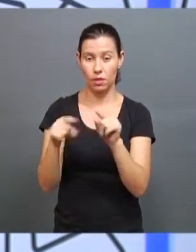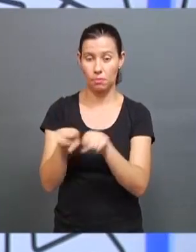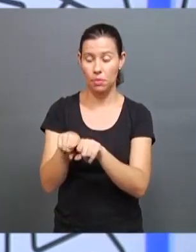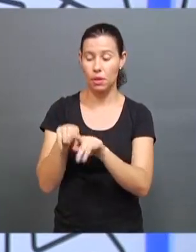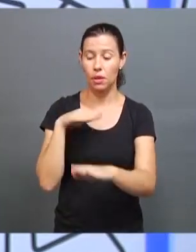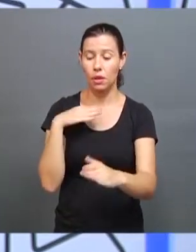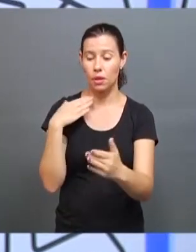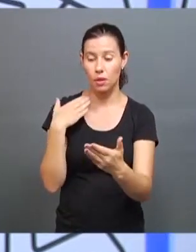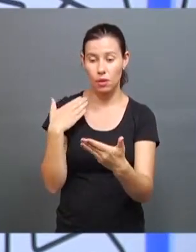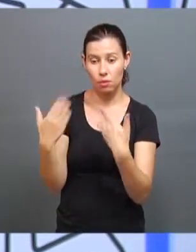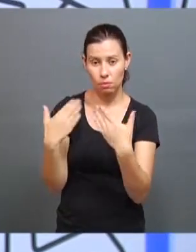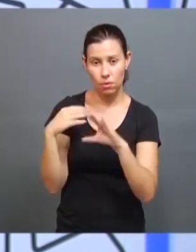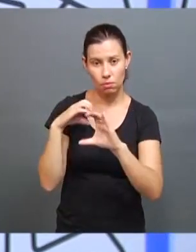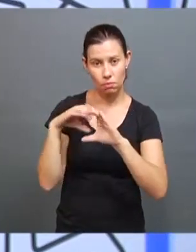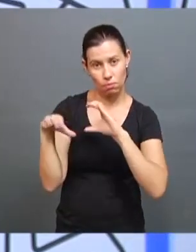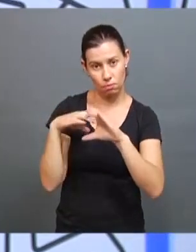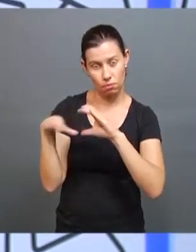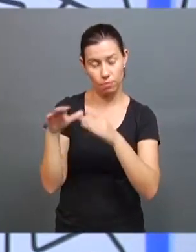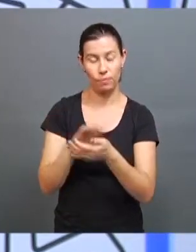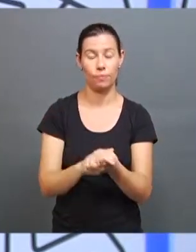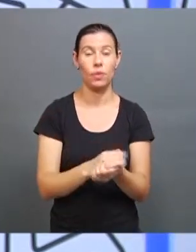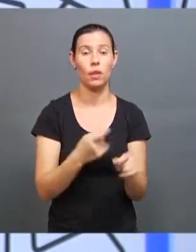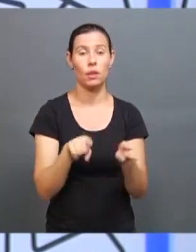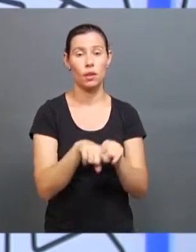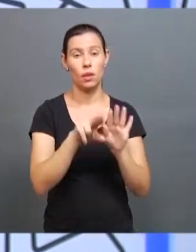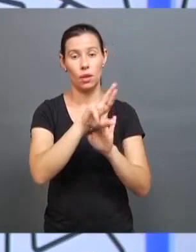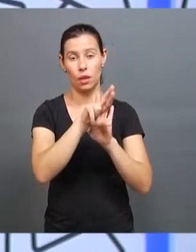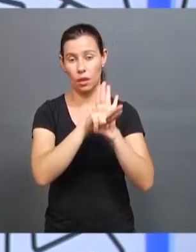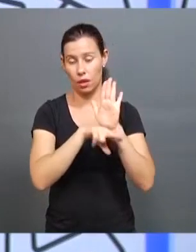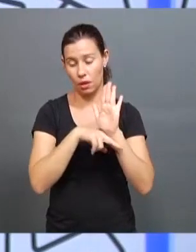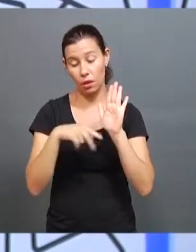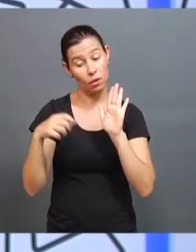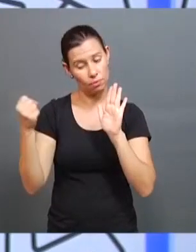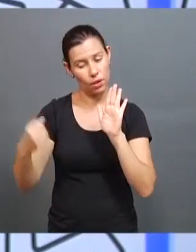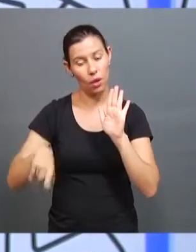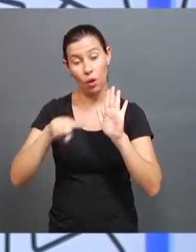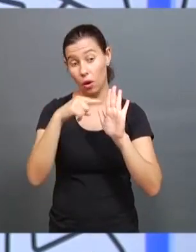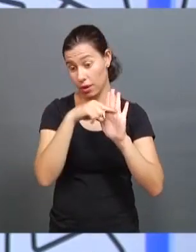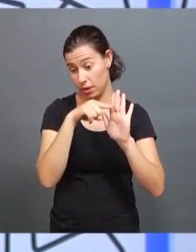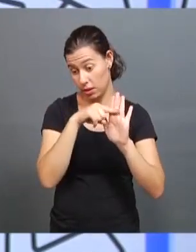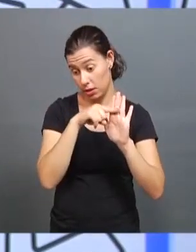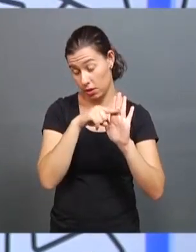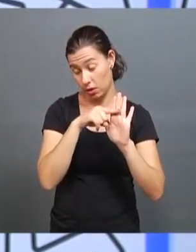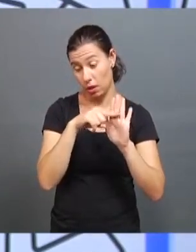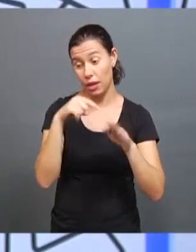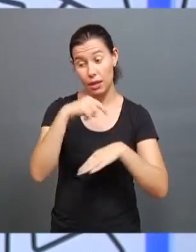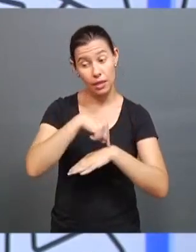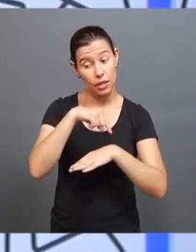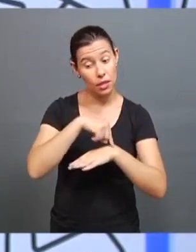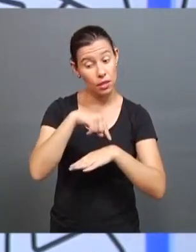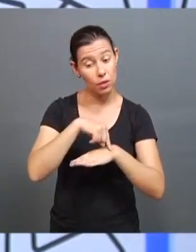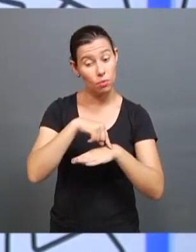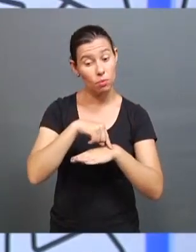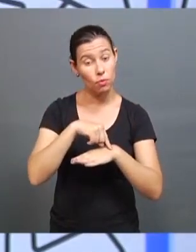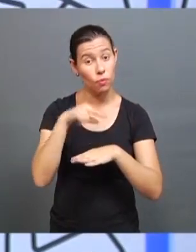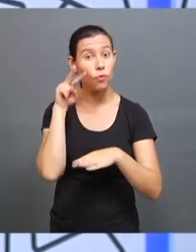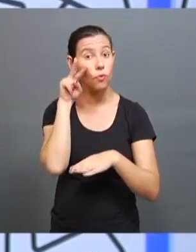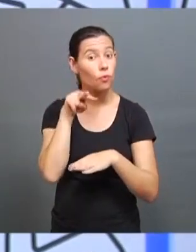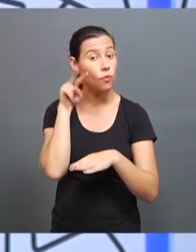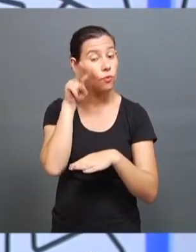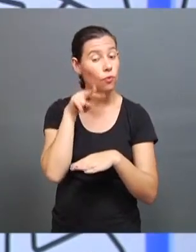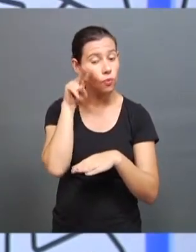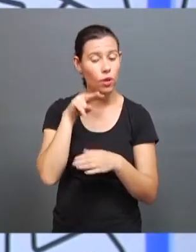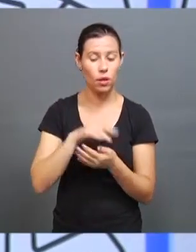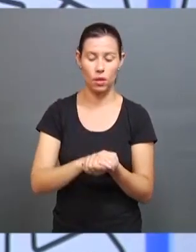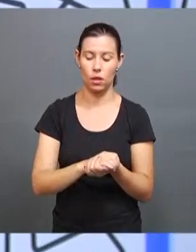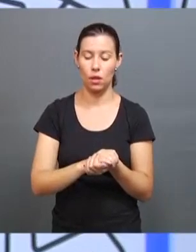criança. Segundo, estabelecer regras. Estabelecer regras, qual que vai ser o tempo, ou que tipo de programa. Vamos acompanhar,